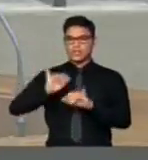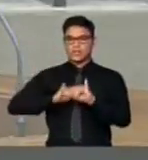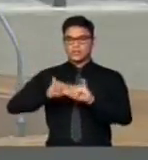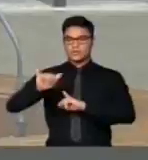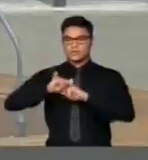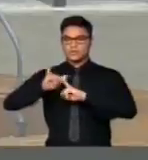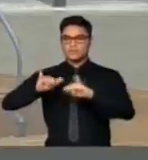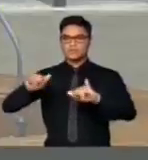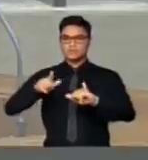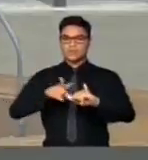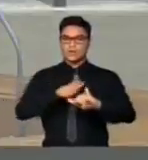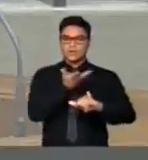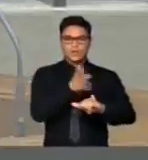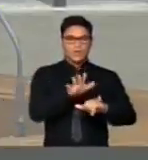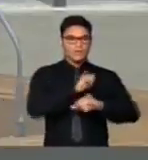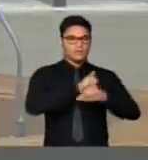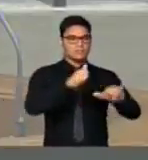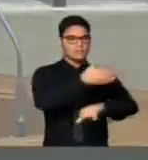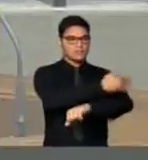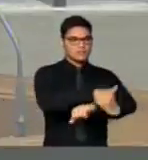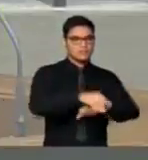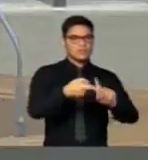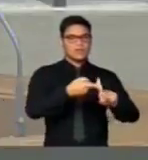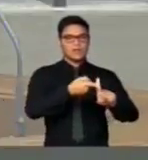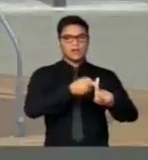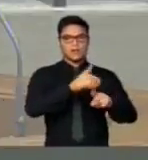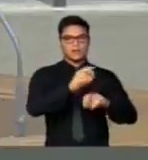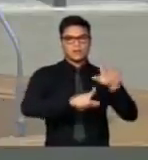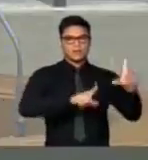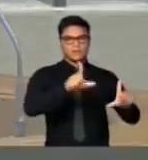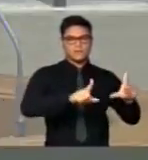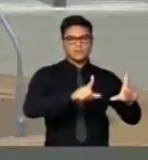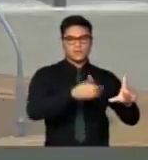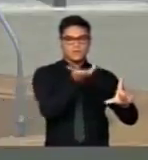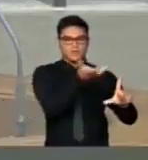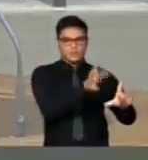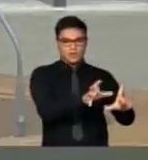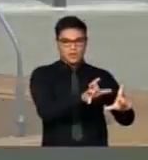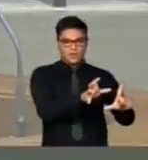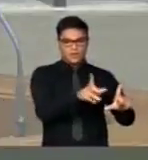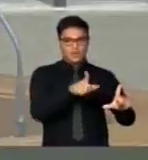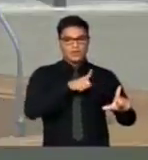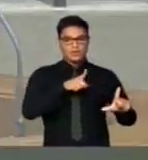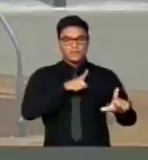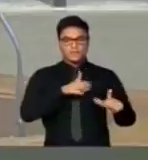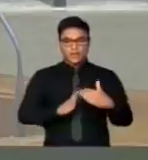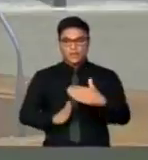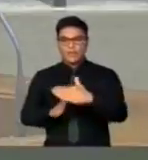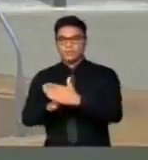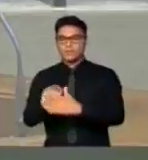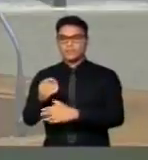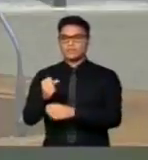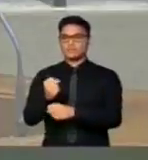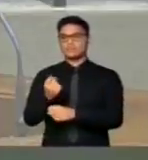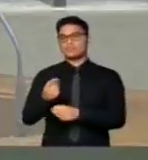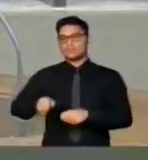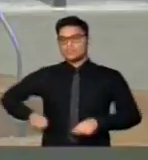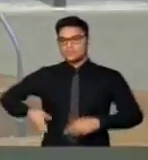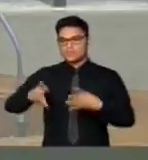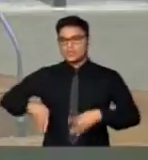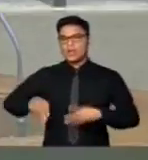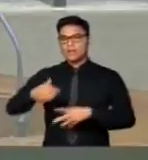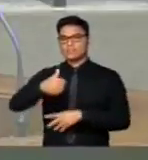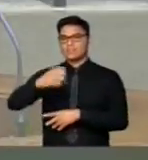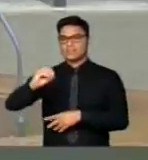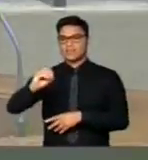e até mesmo nas ruas em carro-som, por exemplo. Além disso, eles terão um limite de gastos de até 10 salários mínimos e